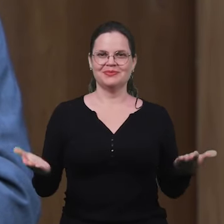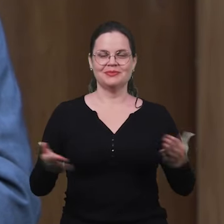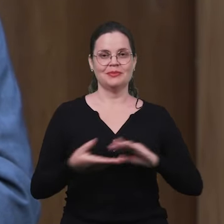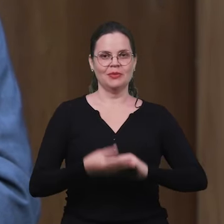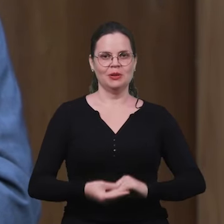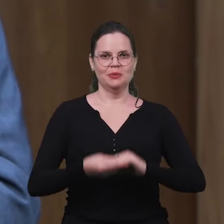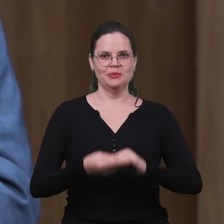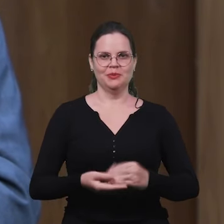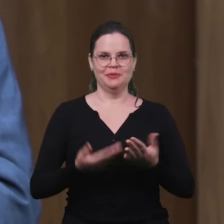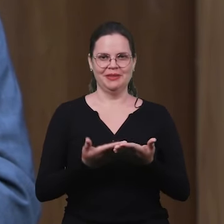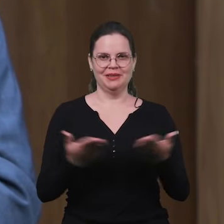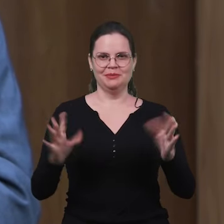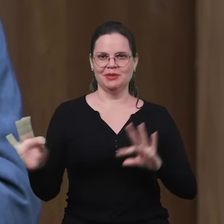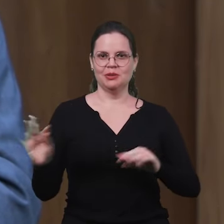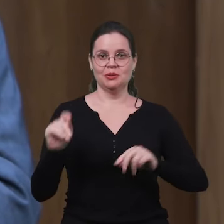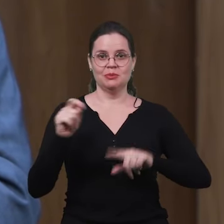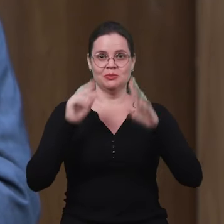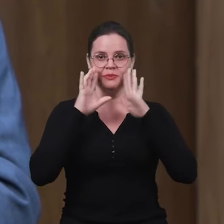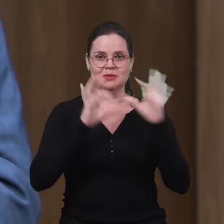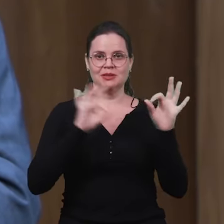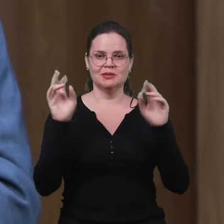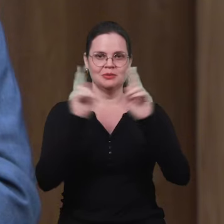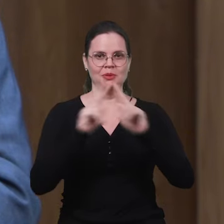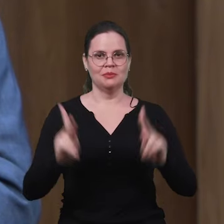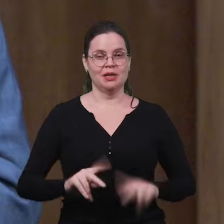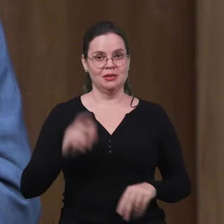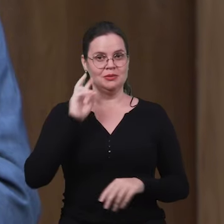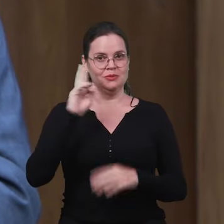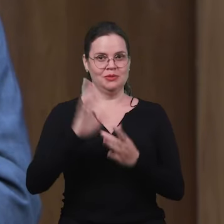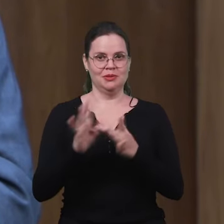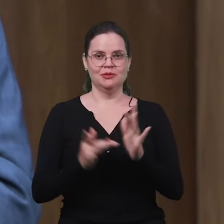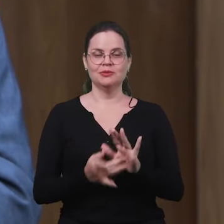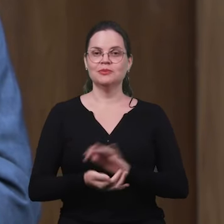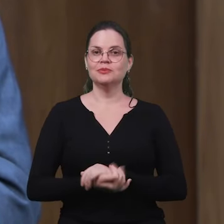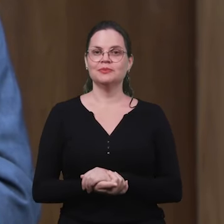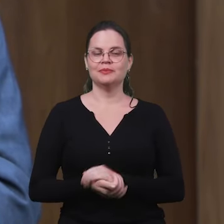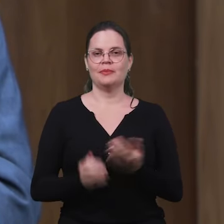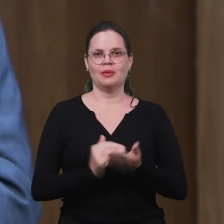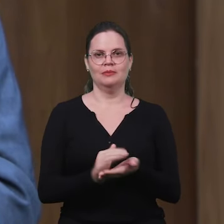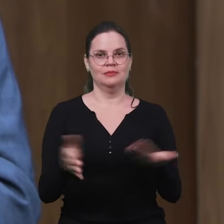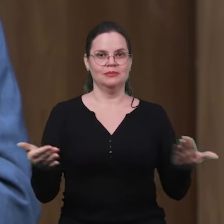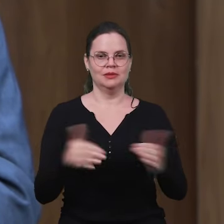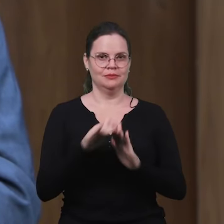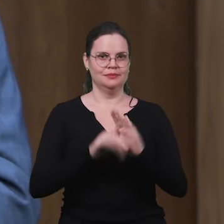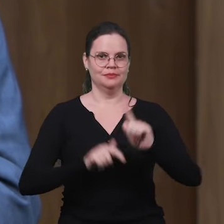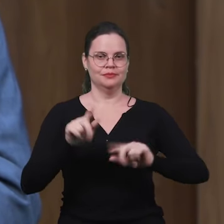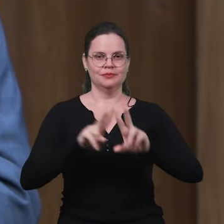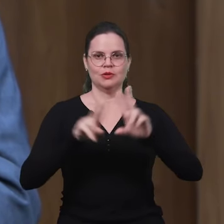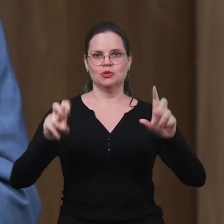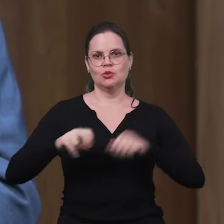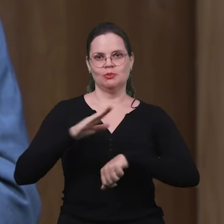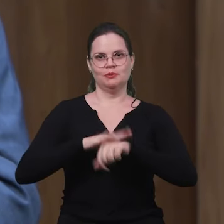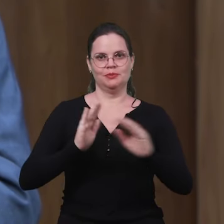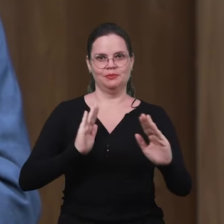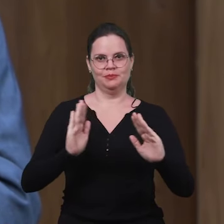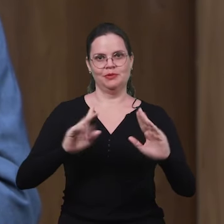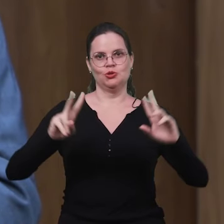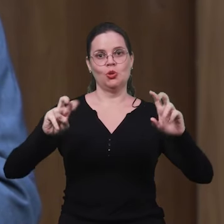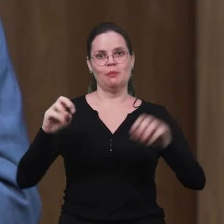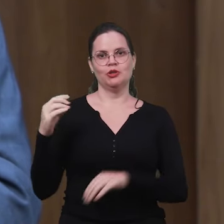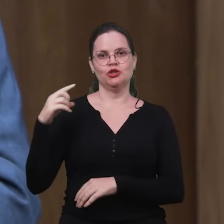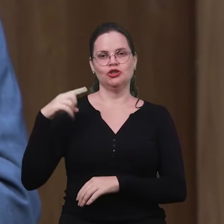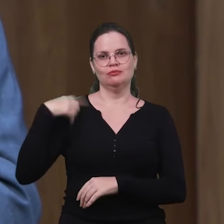Nós cumprimentamos a todos que nos assistem com a paz do Senhor Jesus. Estamos começando mais um programa Momento do Direito,